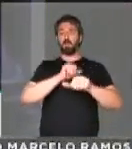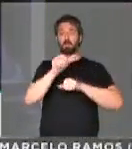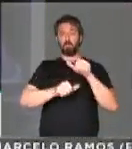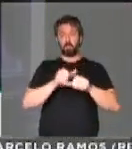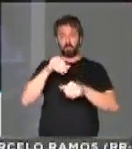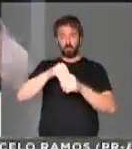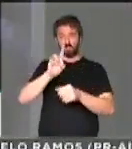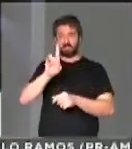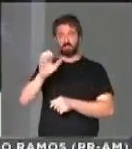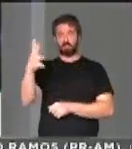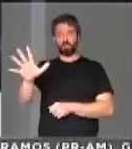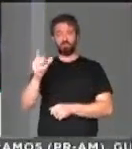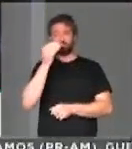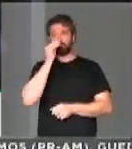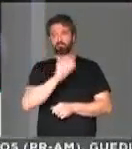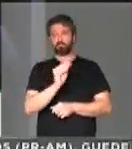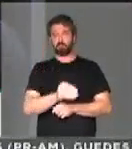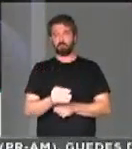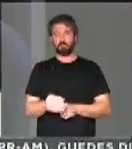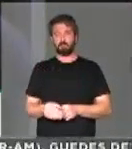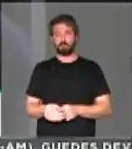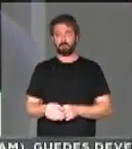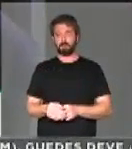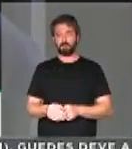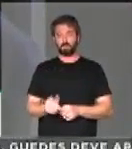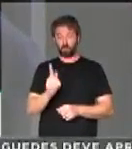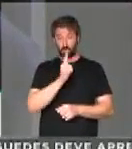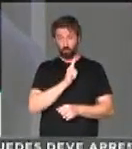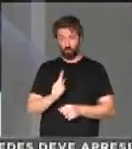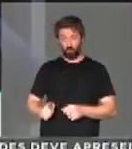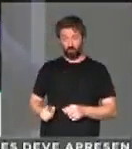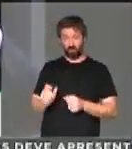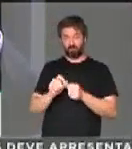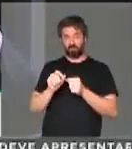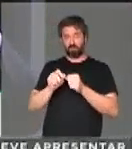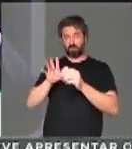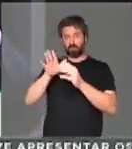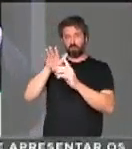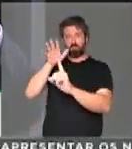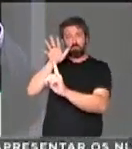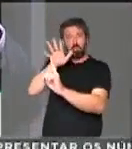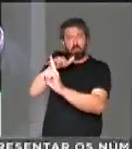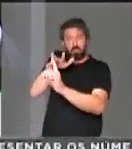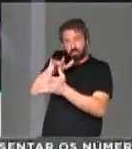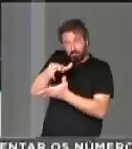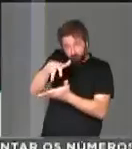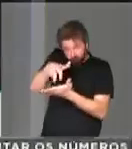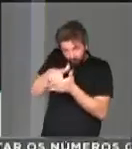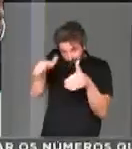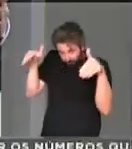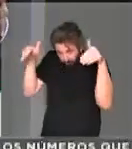tratamento na OCDE. Quando um governo se porta de forma subserviente,